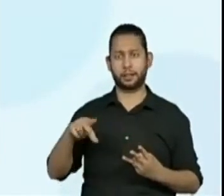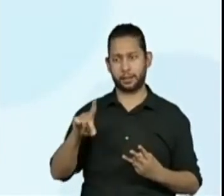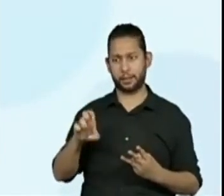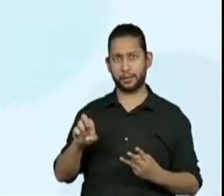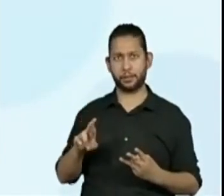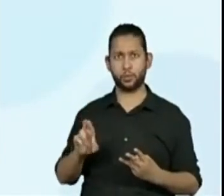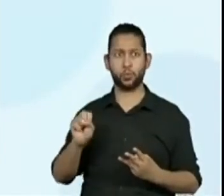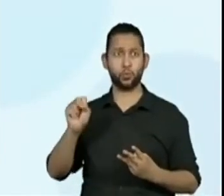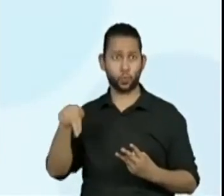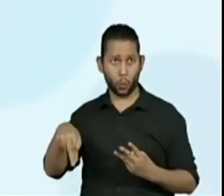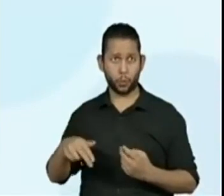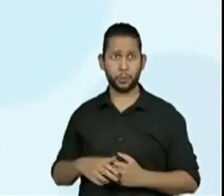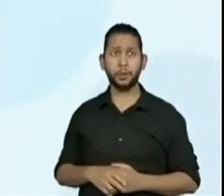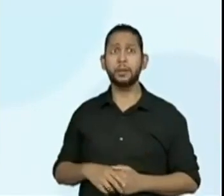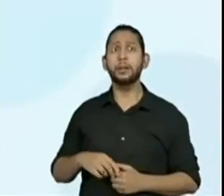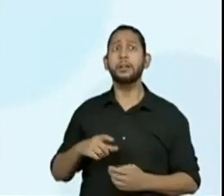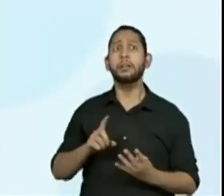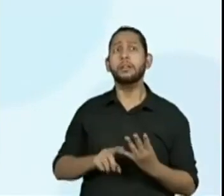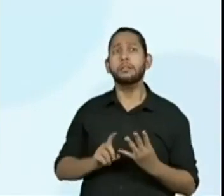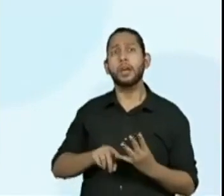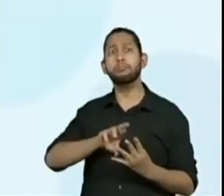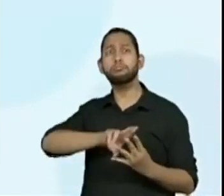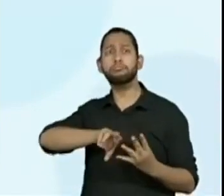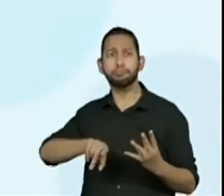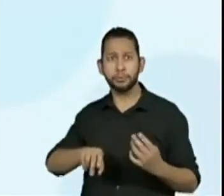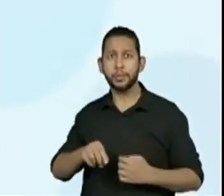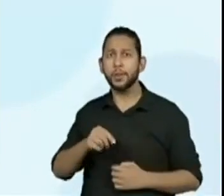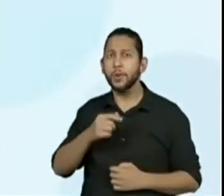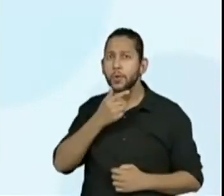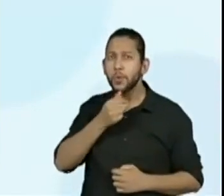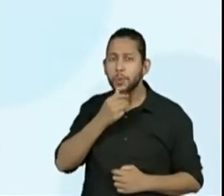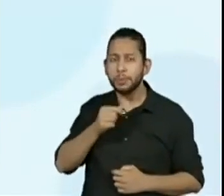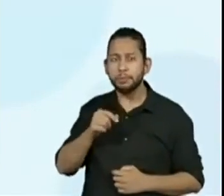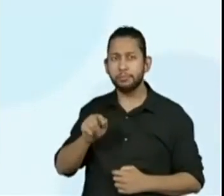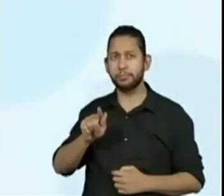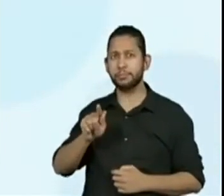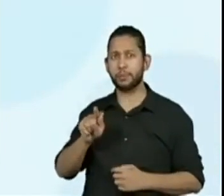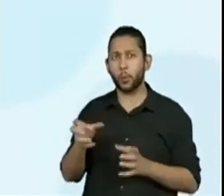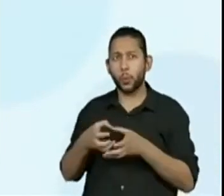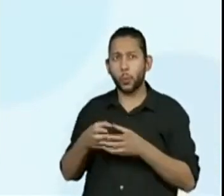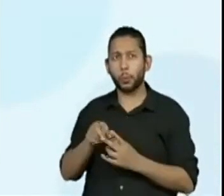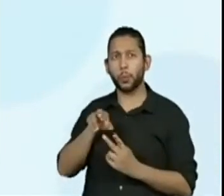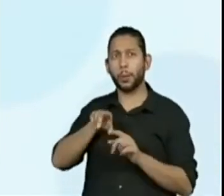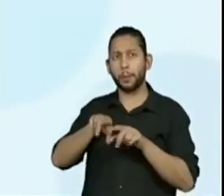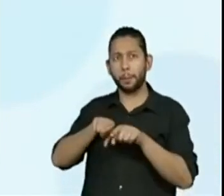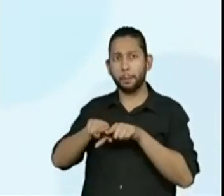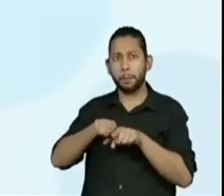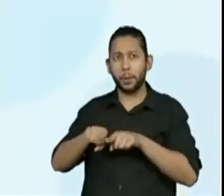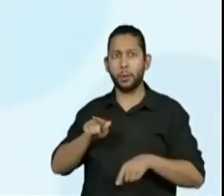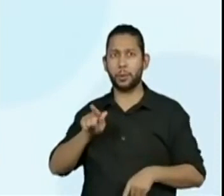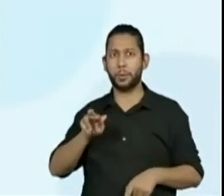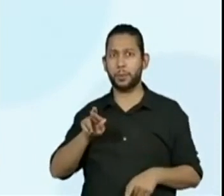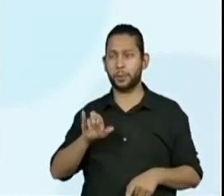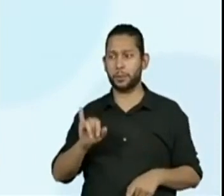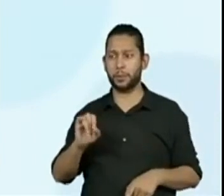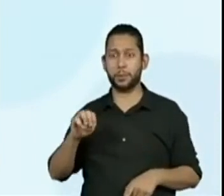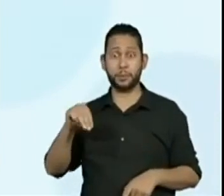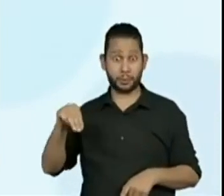dos irmãos Grimm e Perrault, Andersen criava as histórias. Então, o Andersen